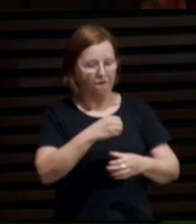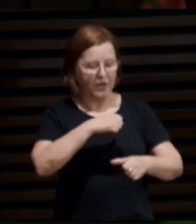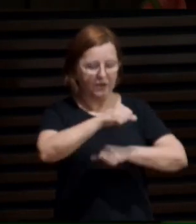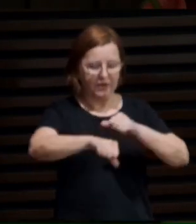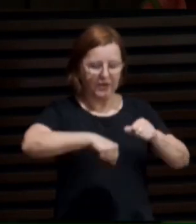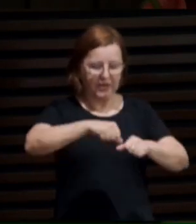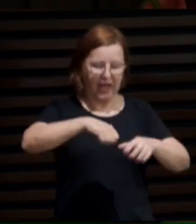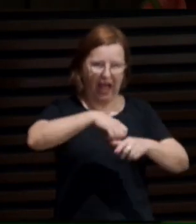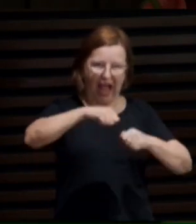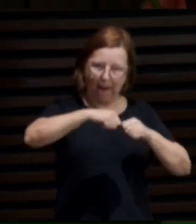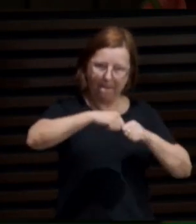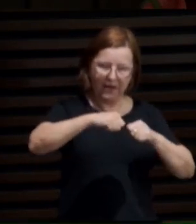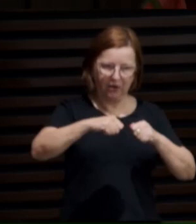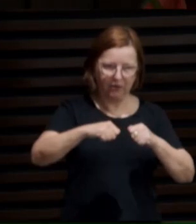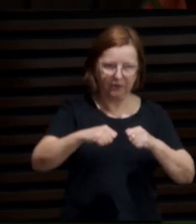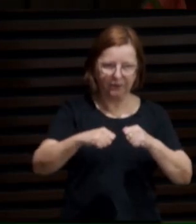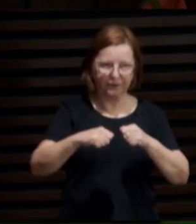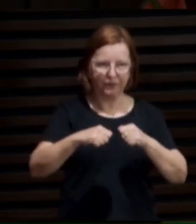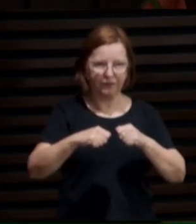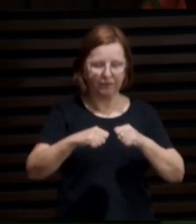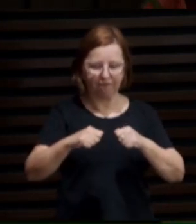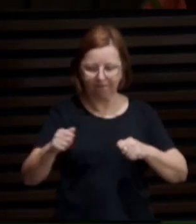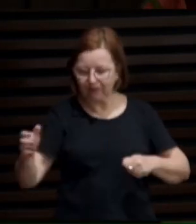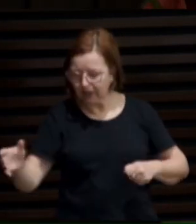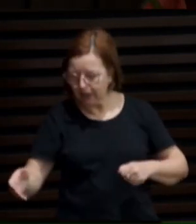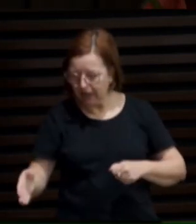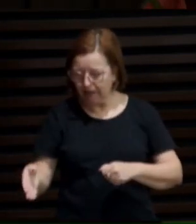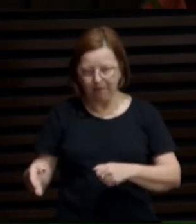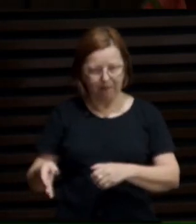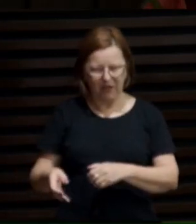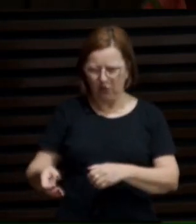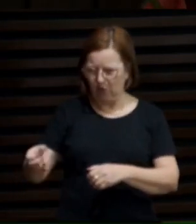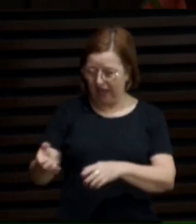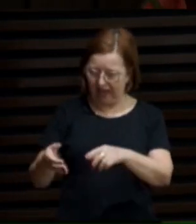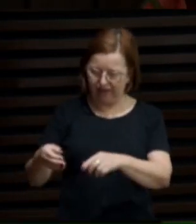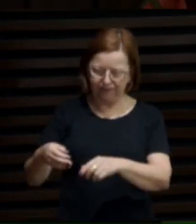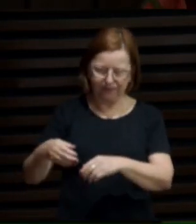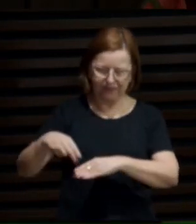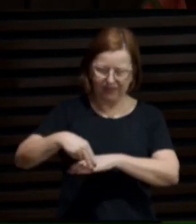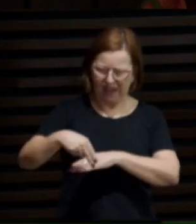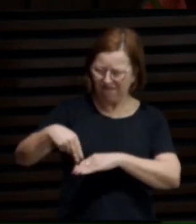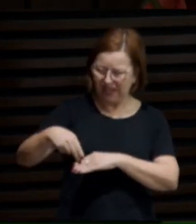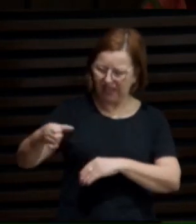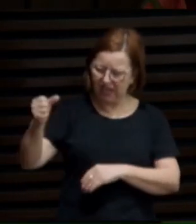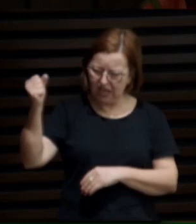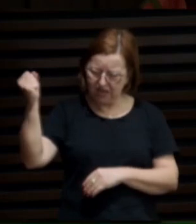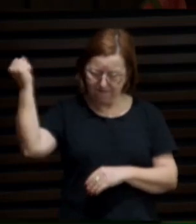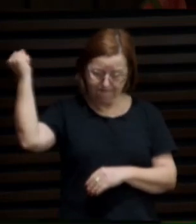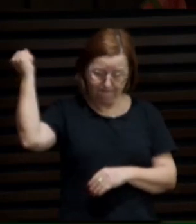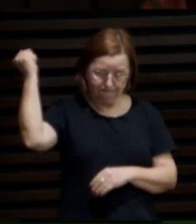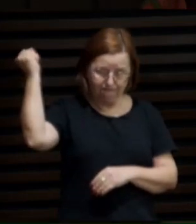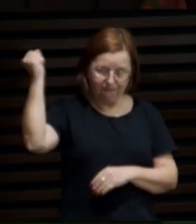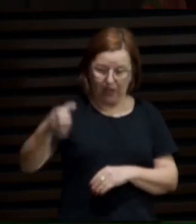versículo. E estendendo a mão, tomou o cutelo para imolar o filho. Versículo 11. Mas do céu